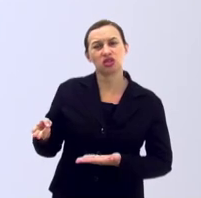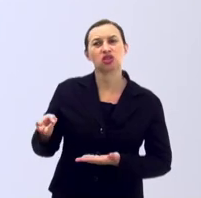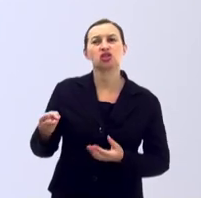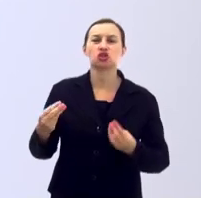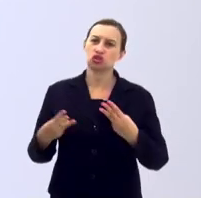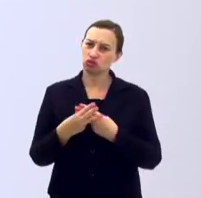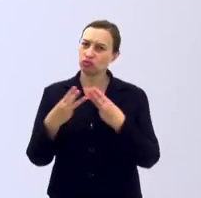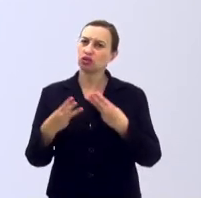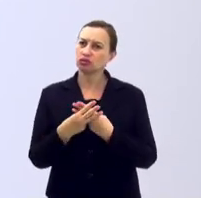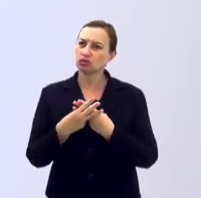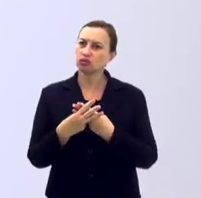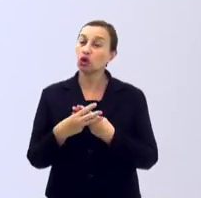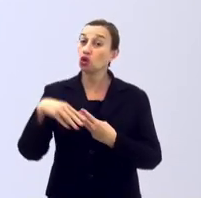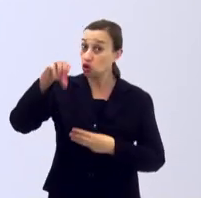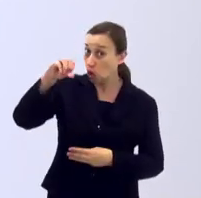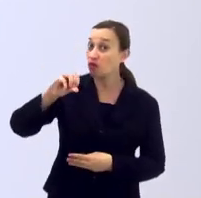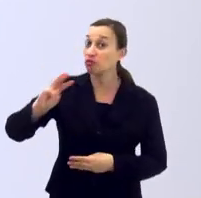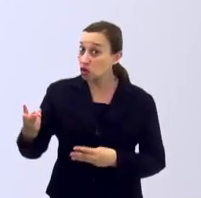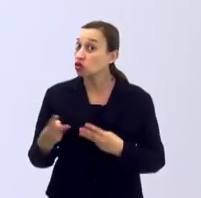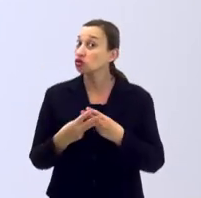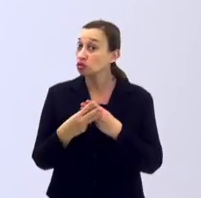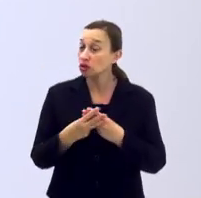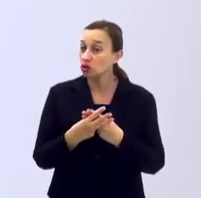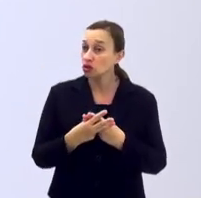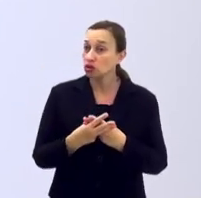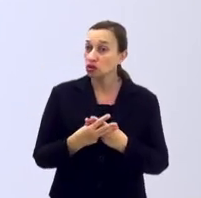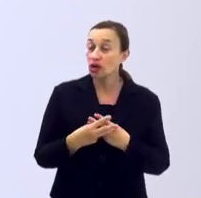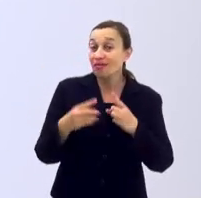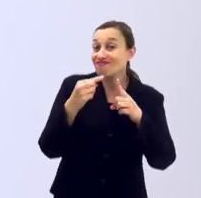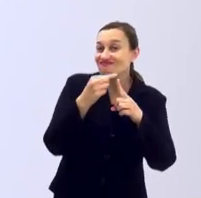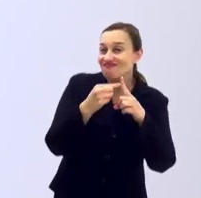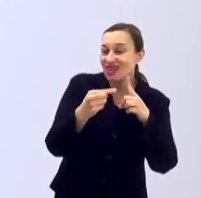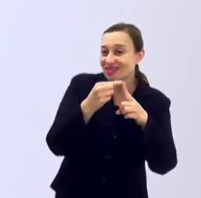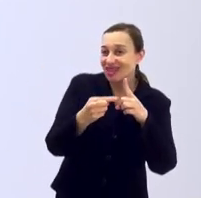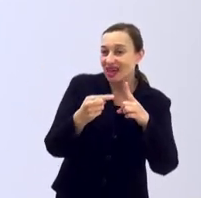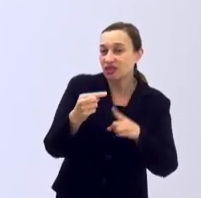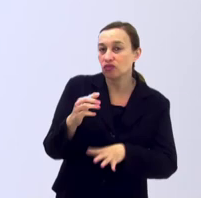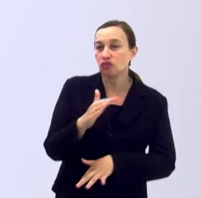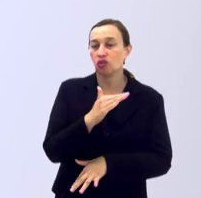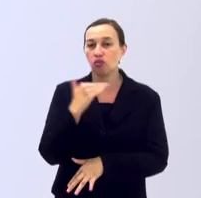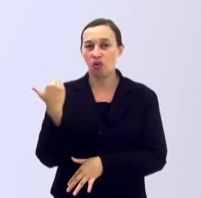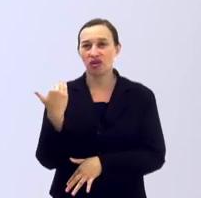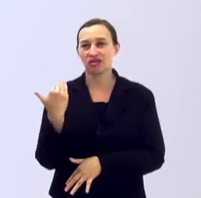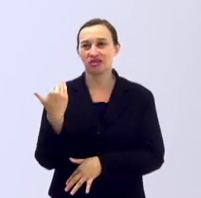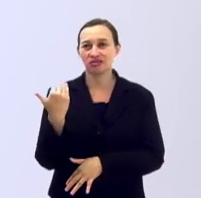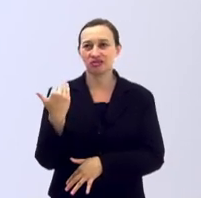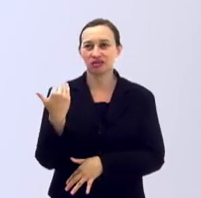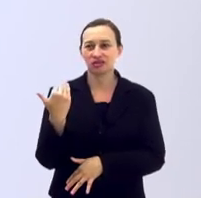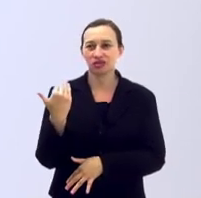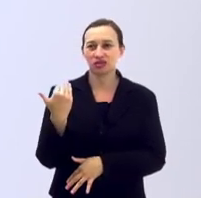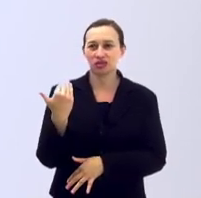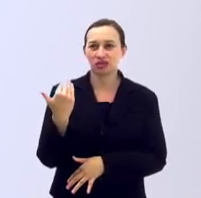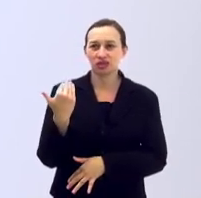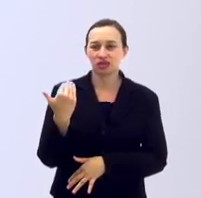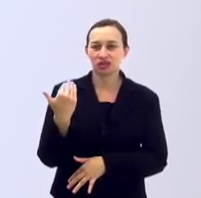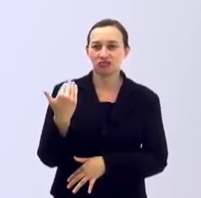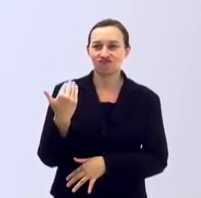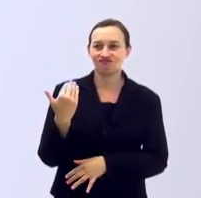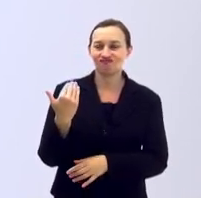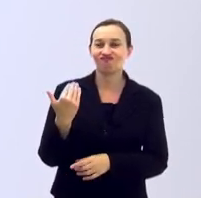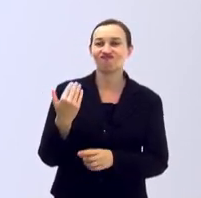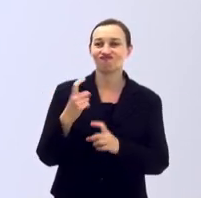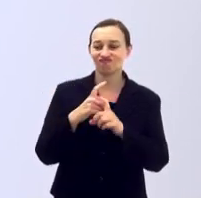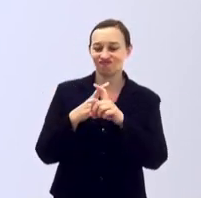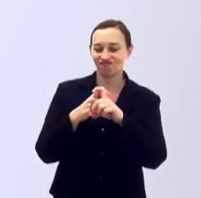milhões de judeus. 9 milhões de judeus. 2/3 foram exterminados pelo